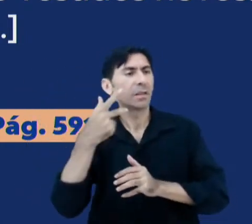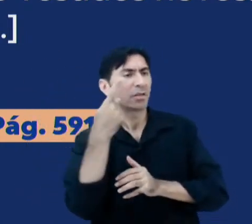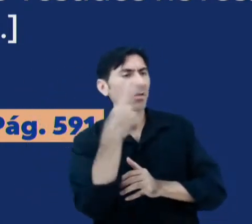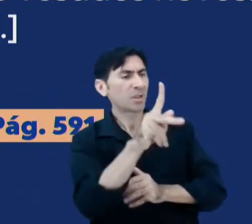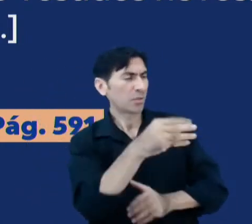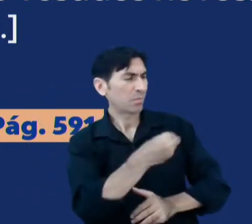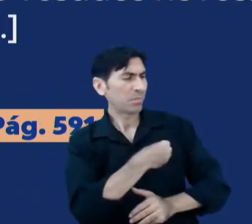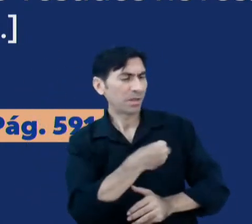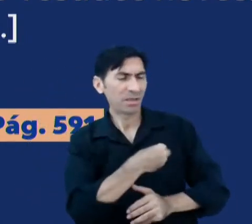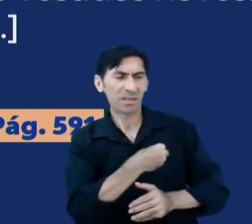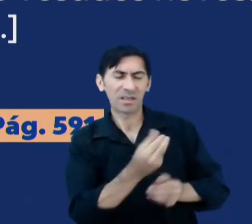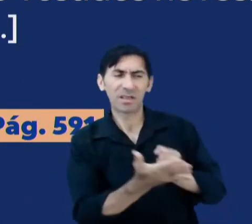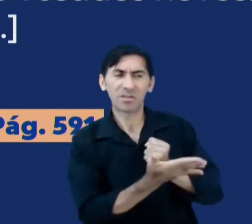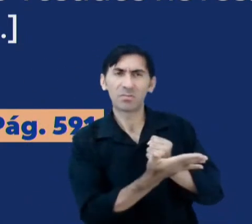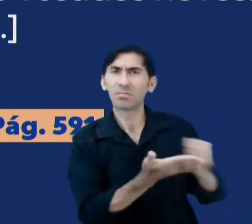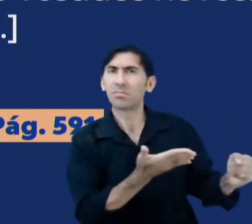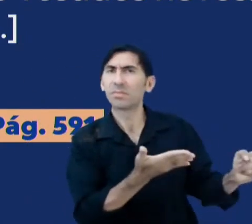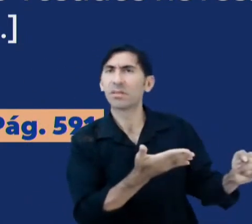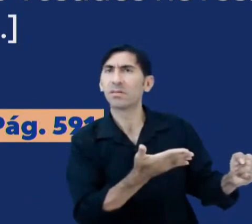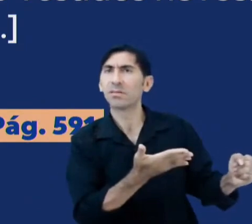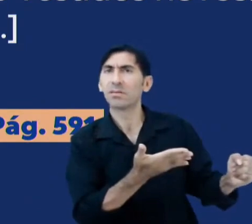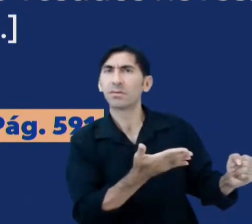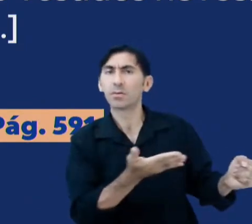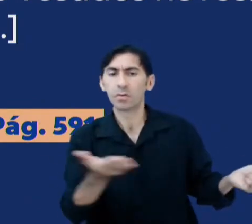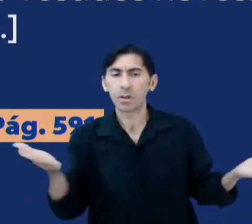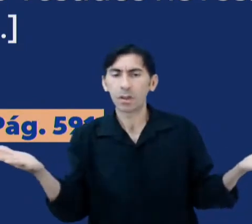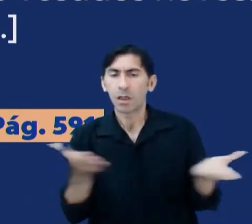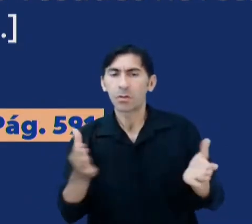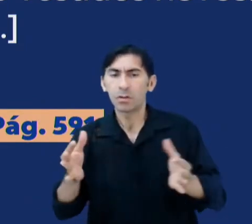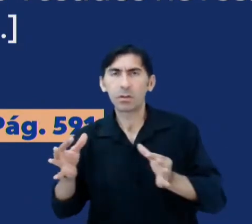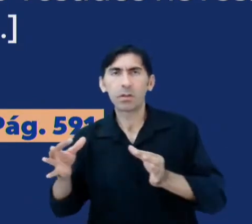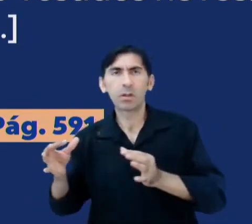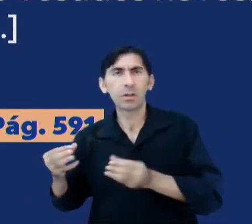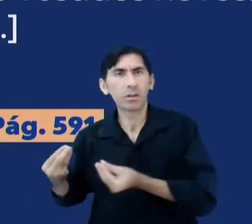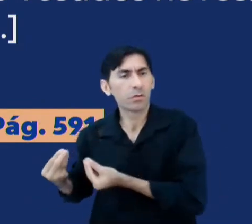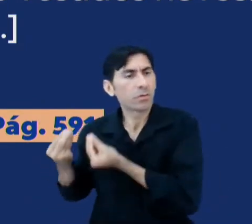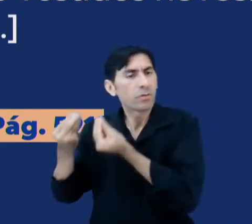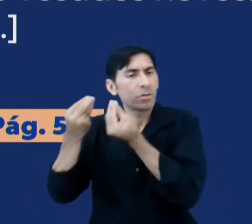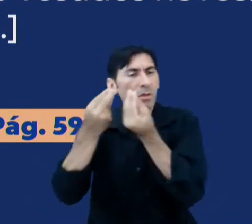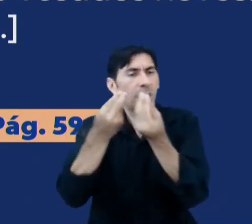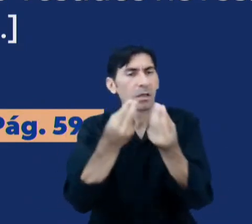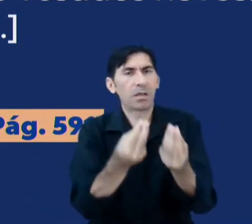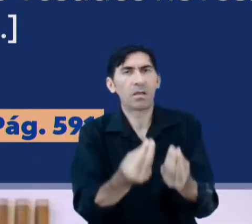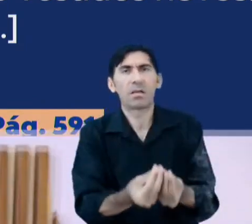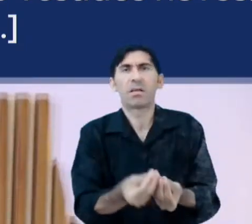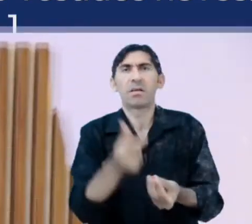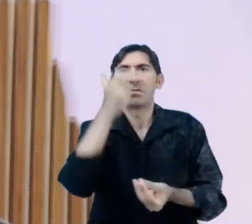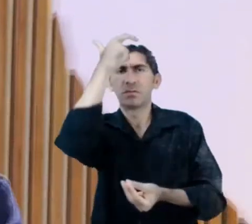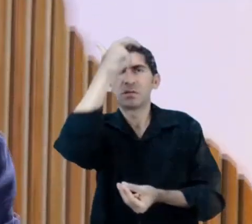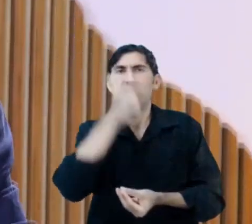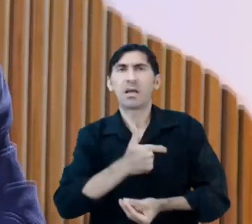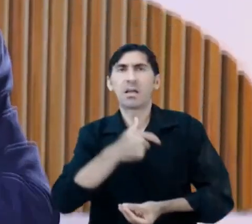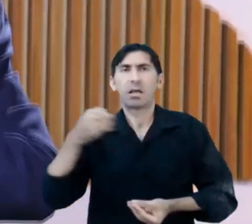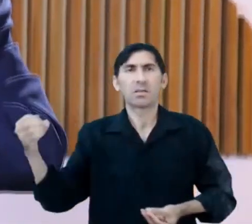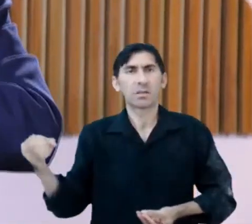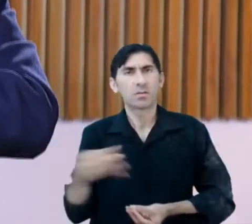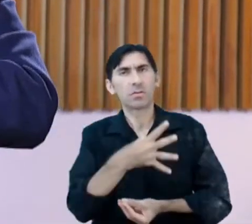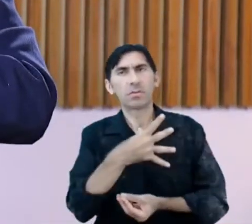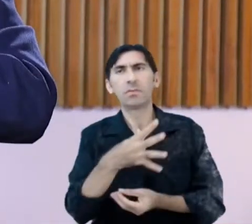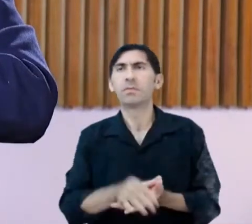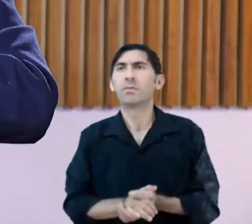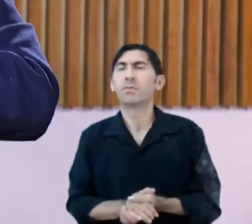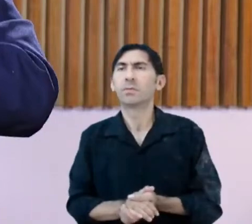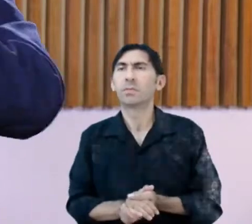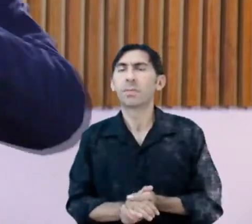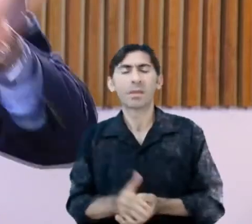iniquidade, e te vestirei de vestidos novos. Irmãos, eu entendo que aqui, nessa fase, o povo